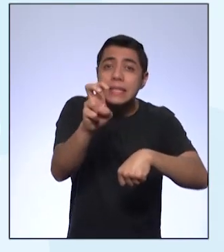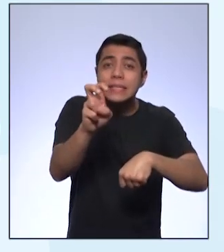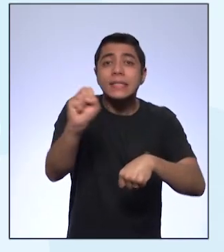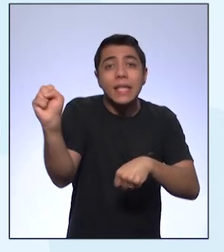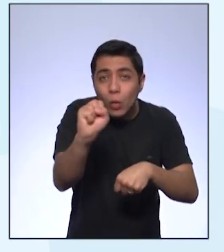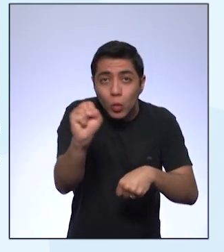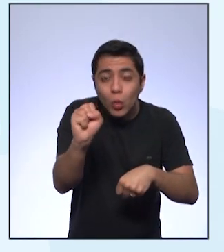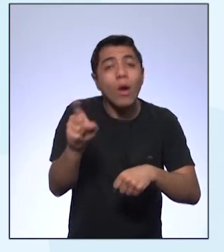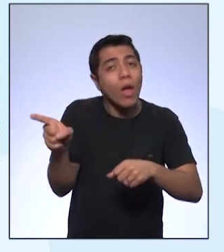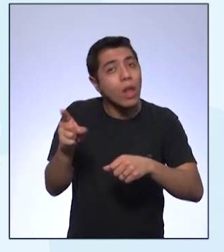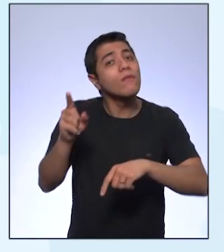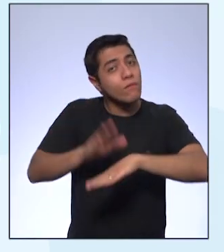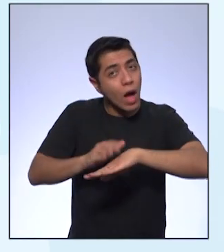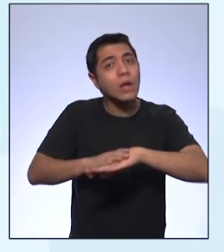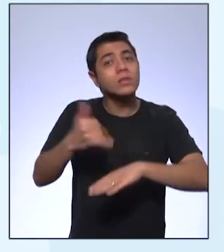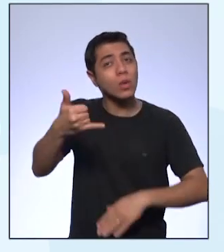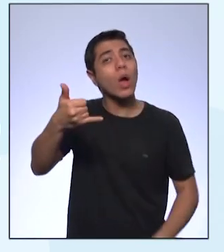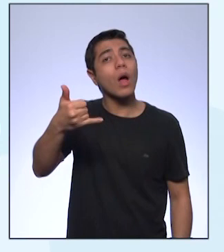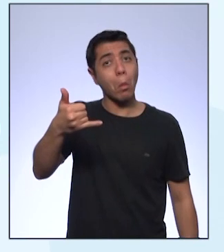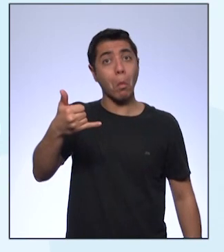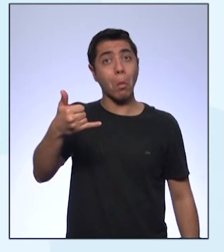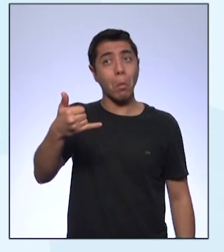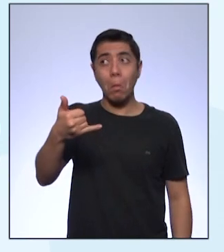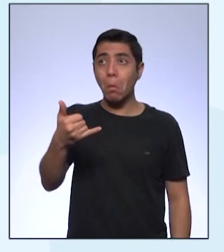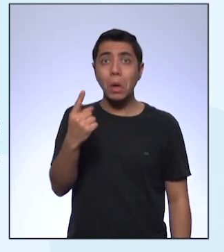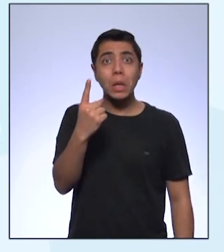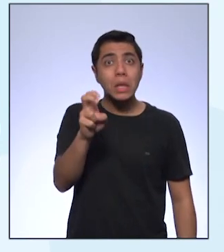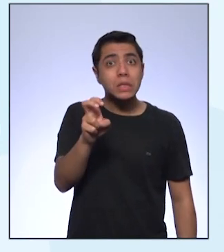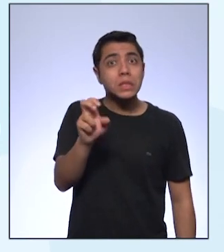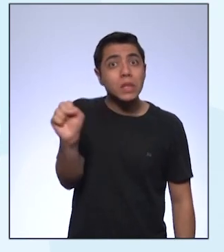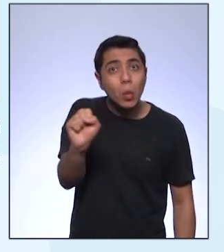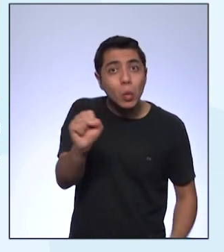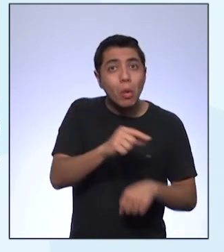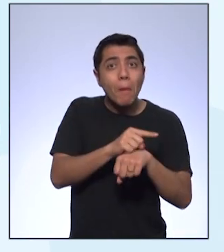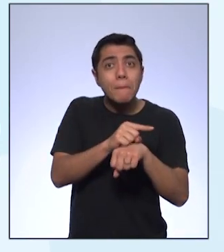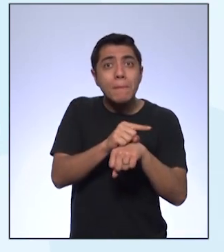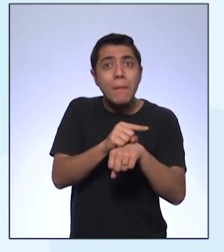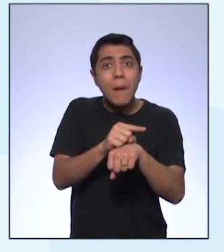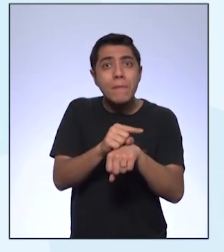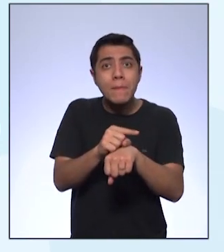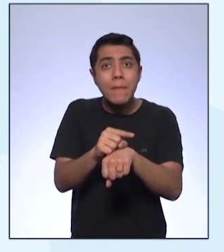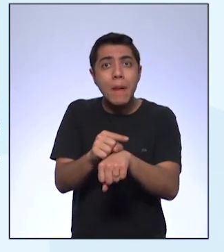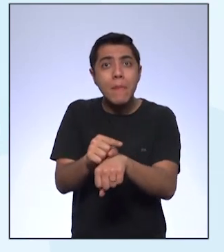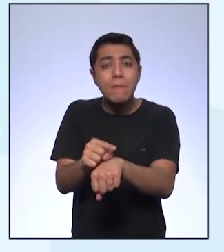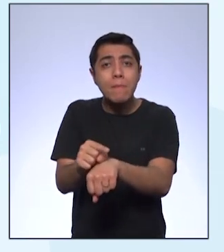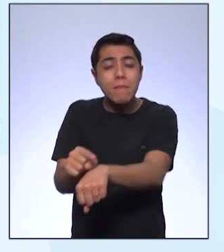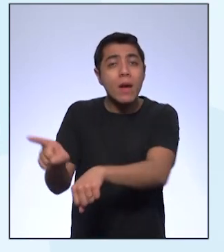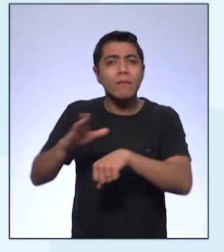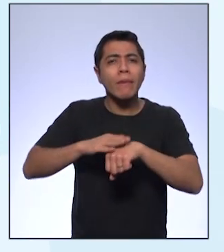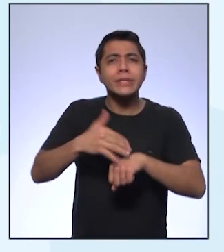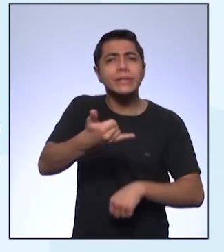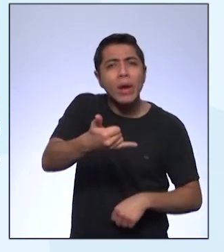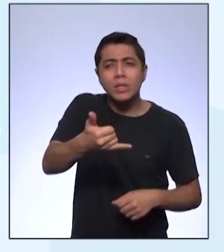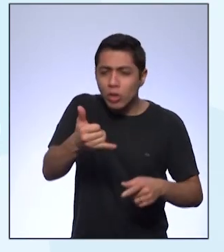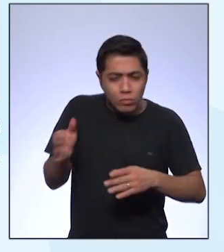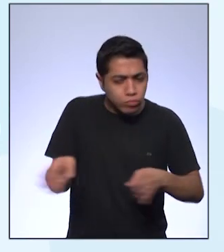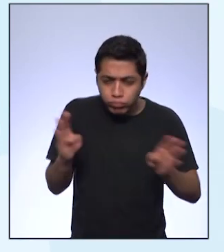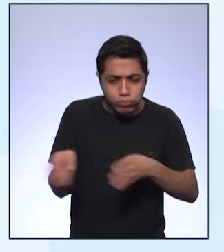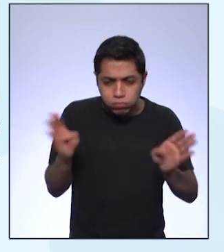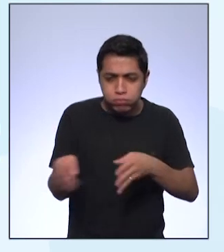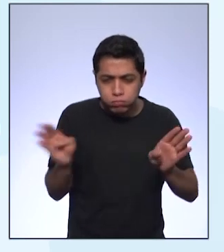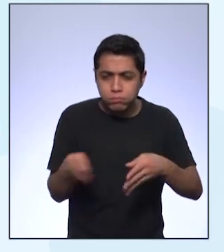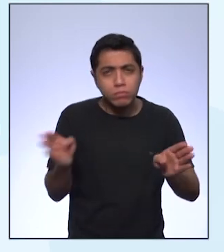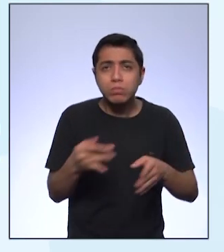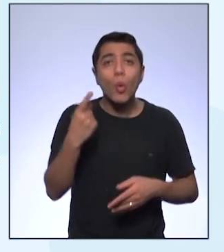Isso aqui é produção. A quantidade de celulares produzidos por dia está registrada na tabela a seguir,